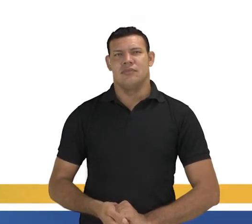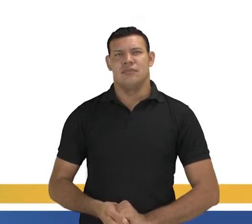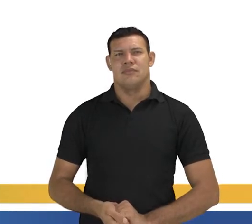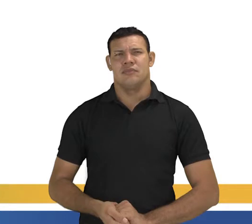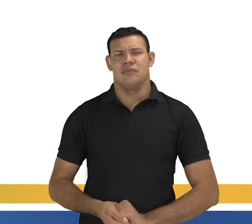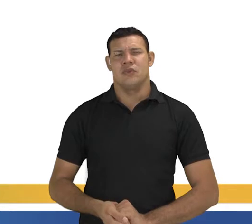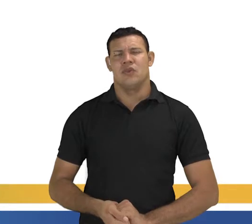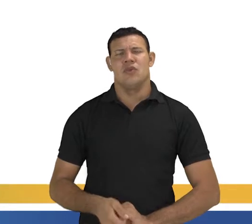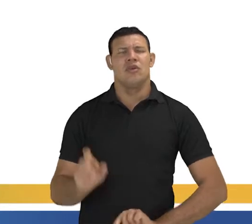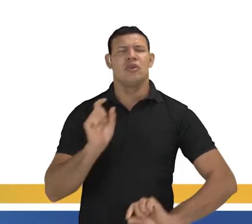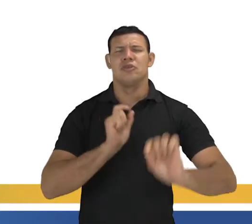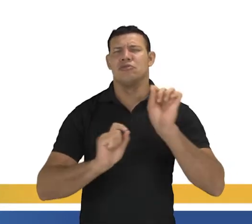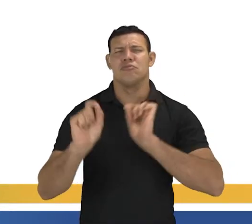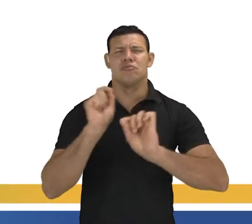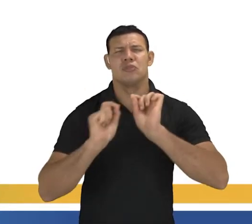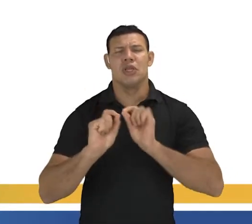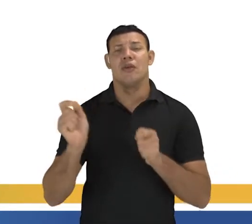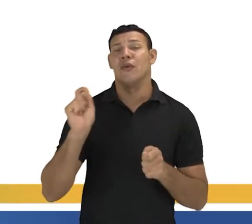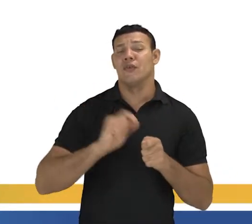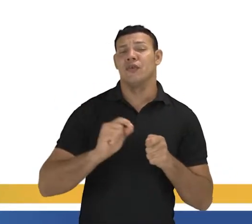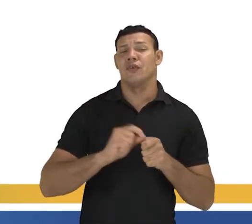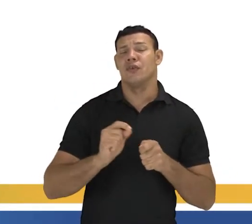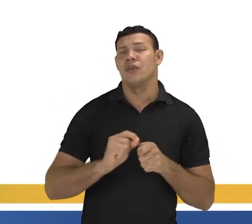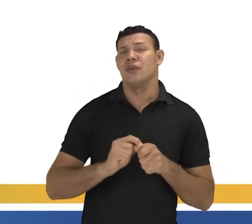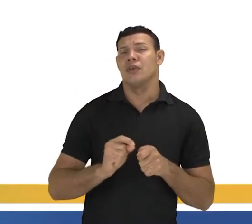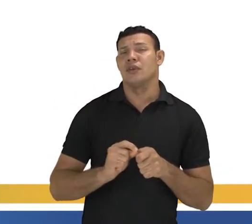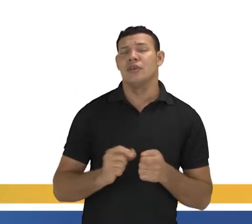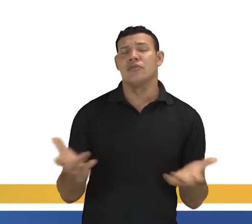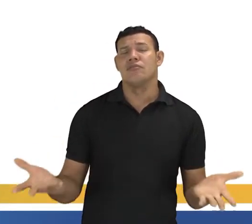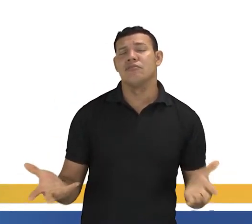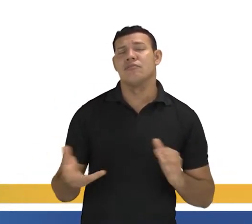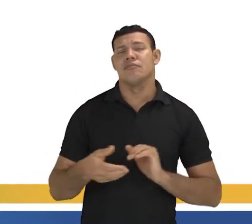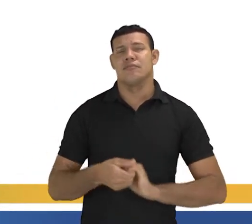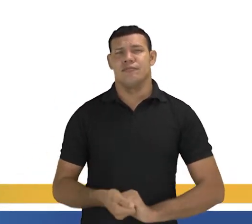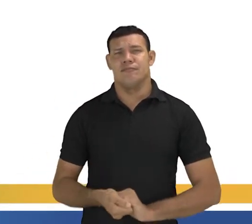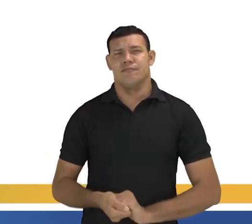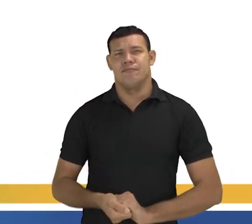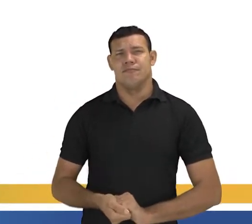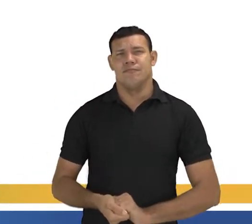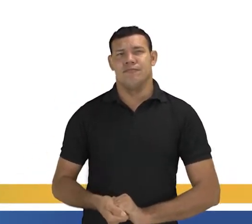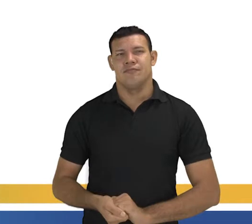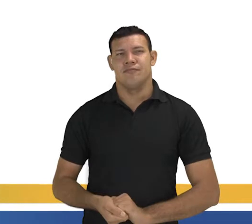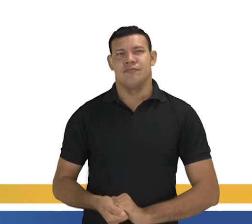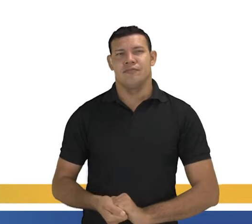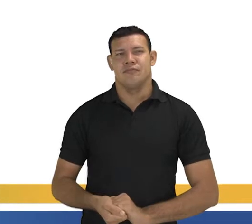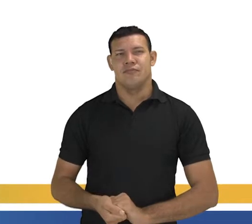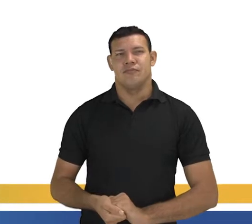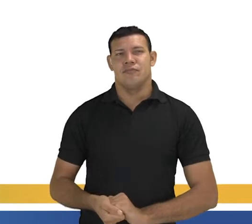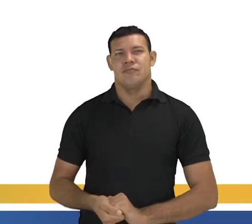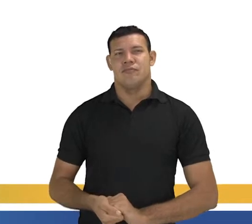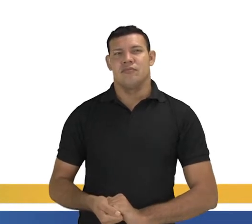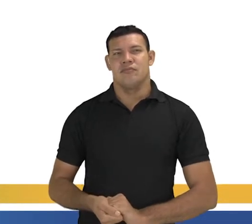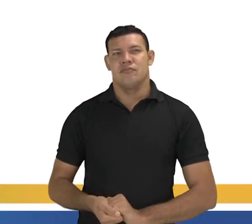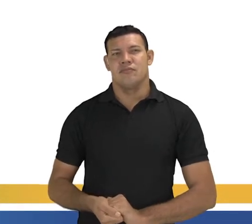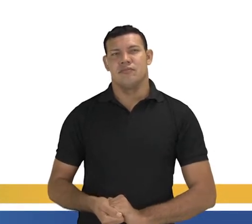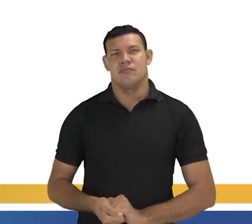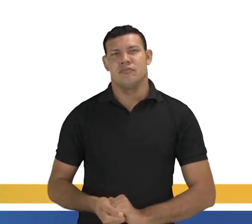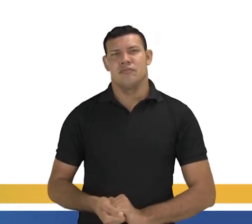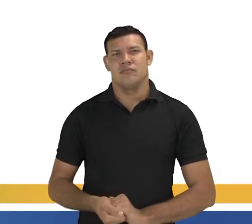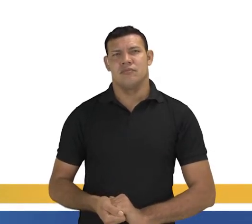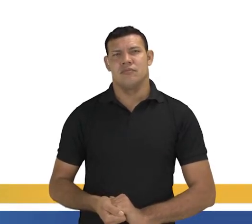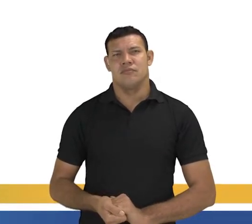feito ultimamente? I've been going to an English course. I've been going to an